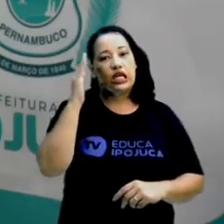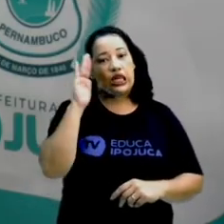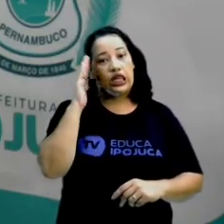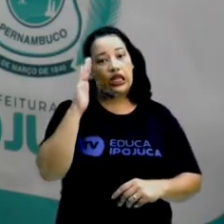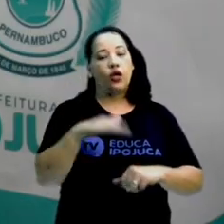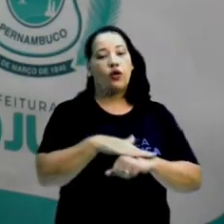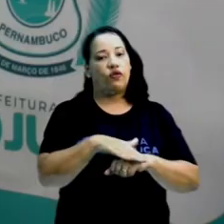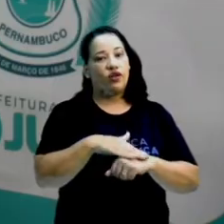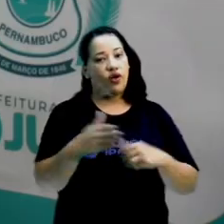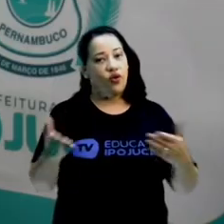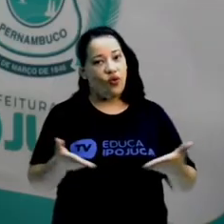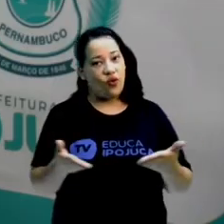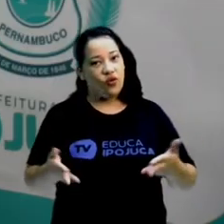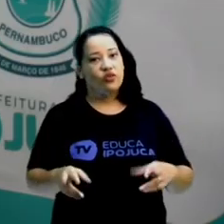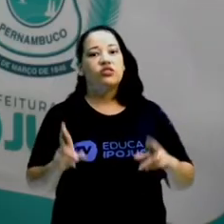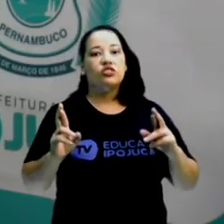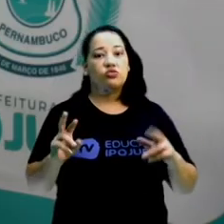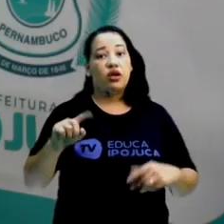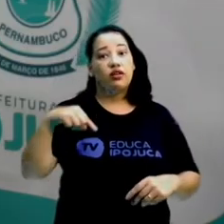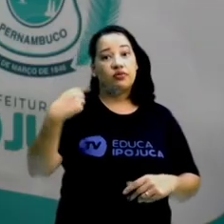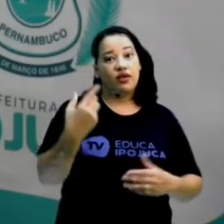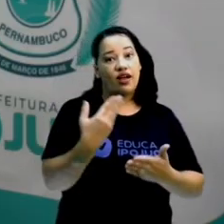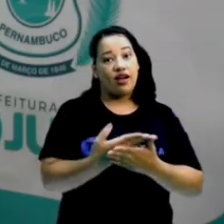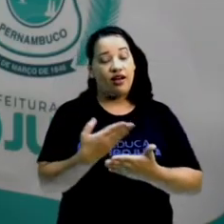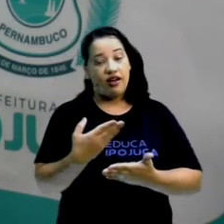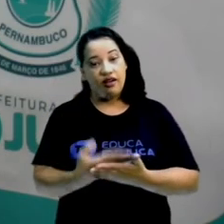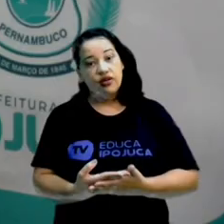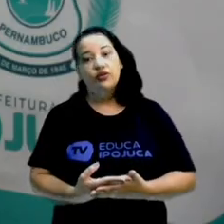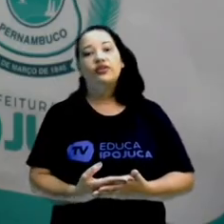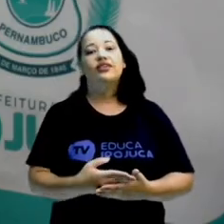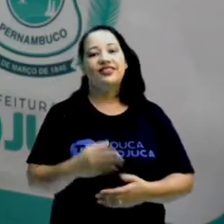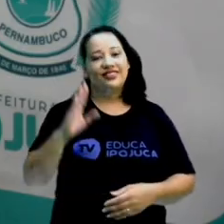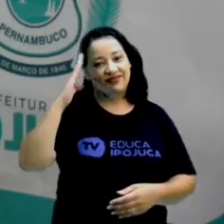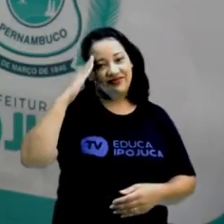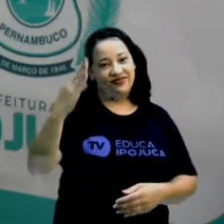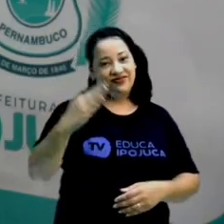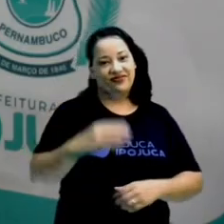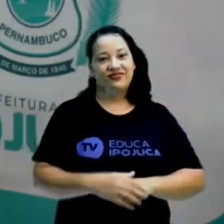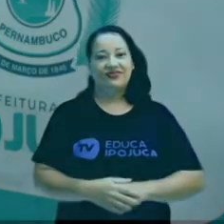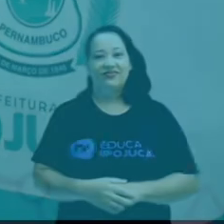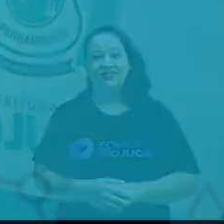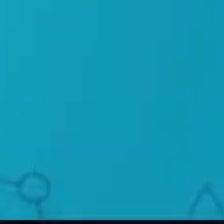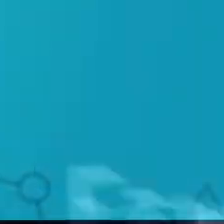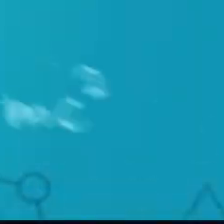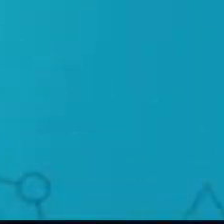o que a gente conversou hoje. Eu espero vocês na nossa próxima aula. Valeu!